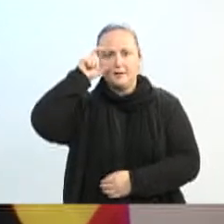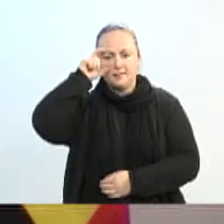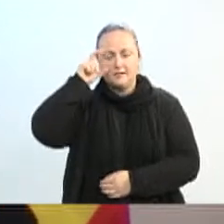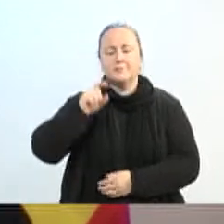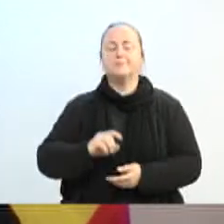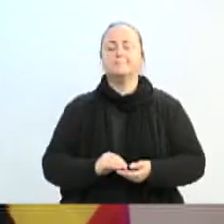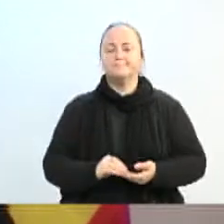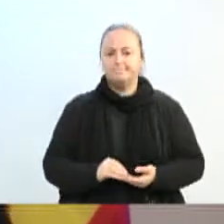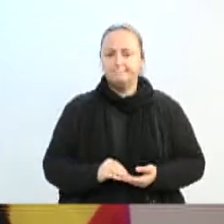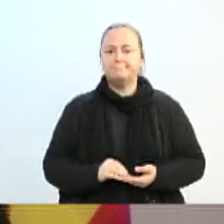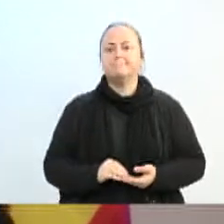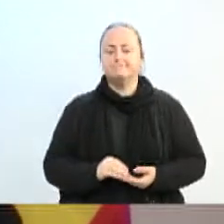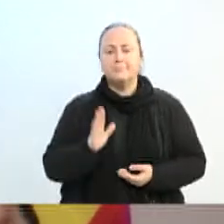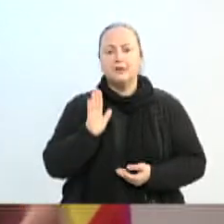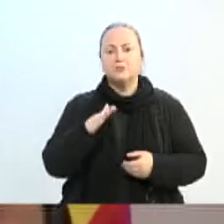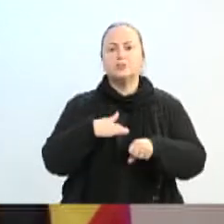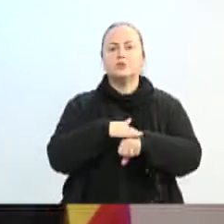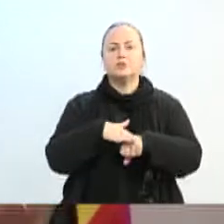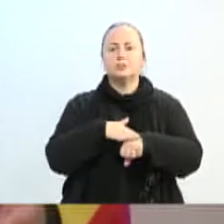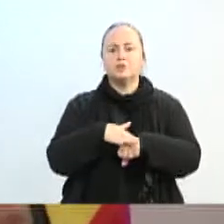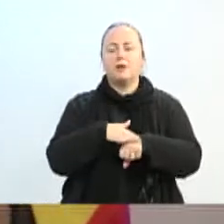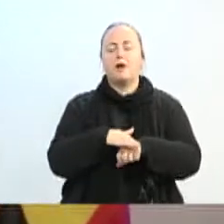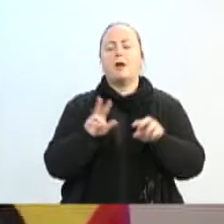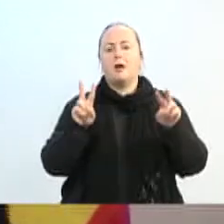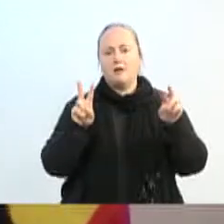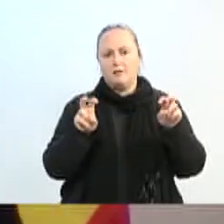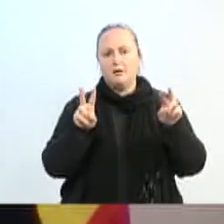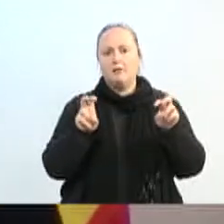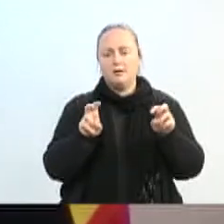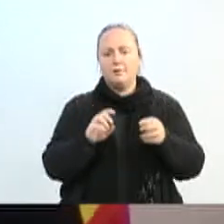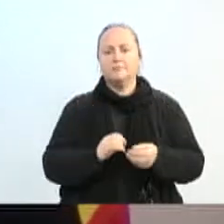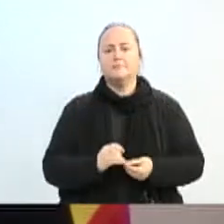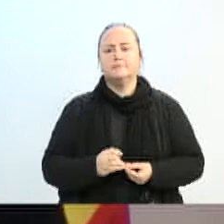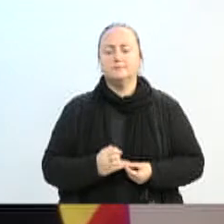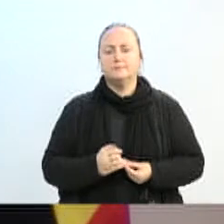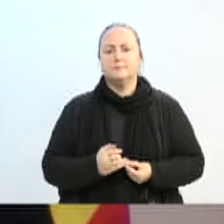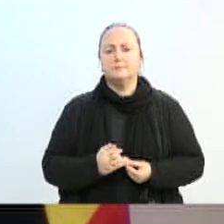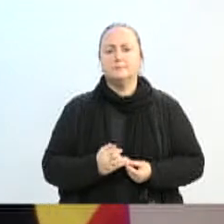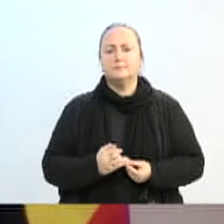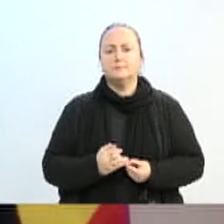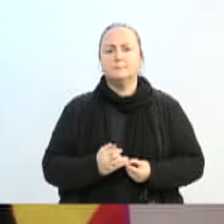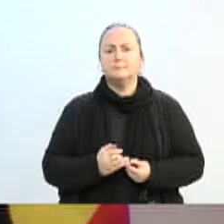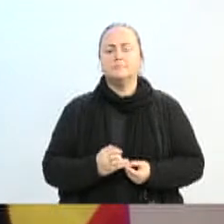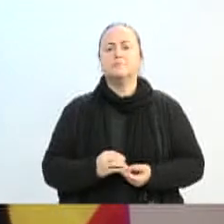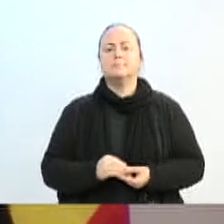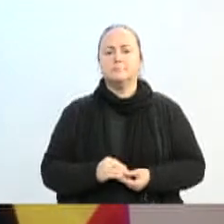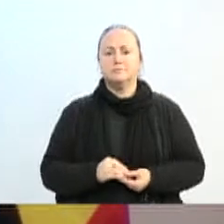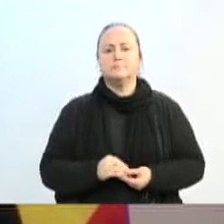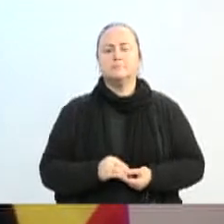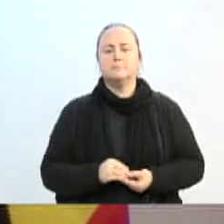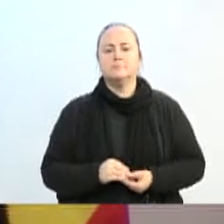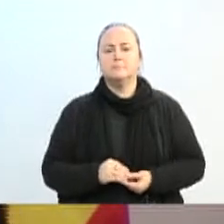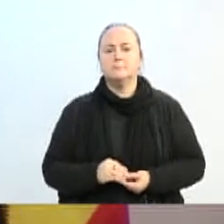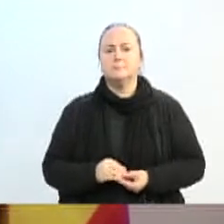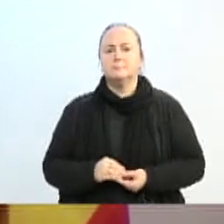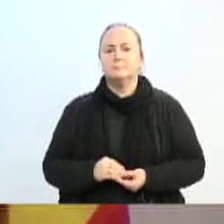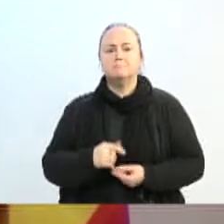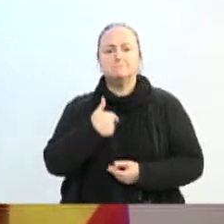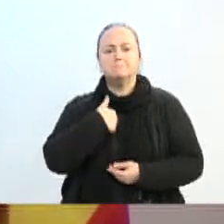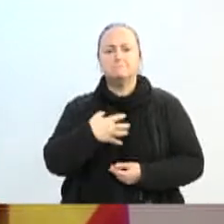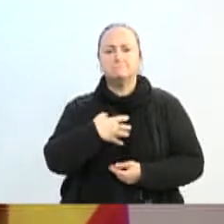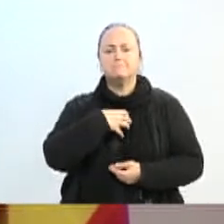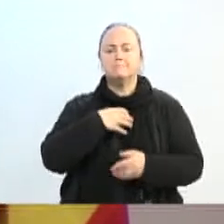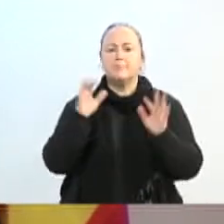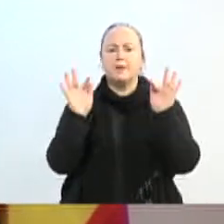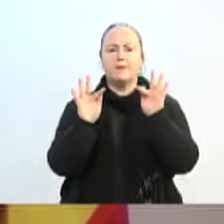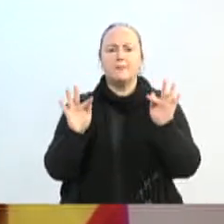a respeito desse mesmo assunto mas em outros lugares em outros em outras ruas enfim estou muito feliz